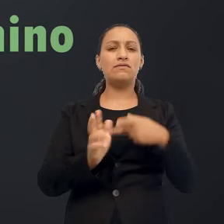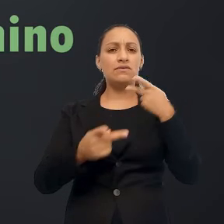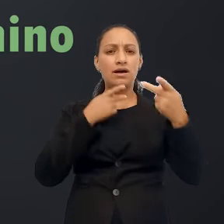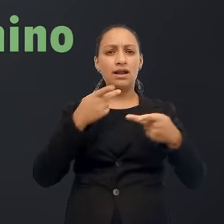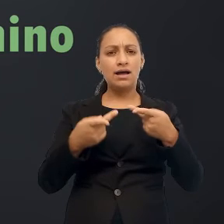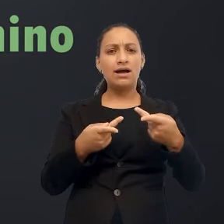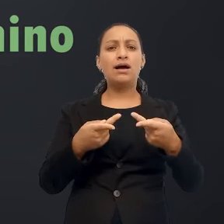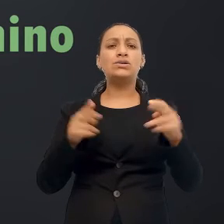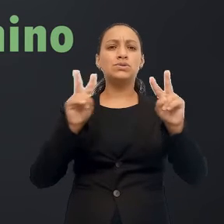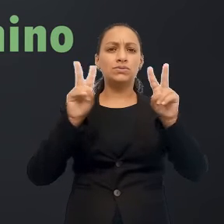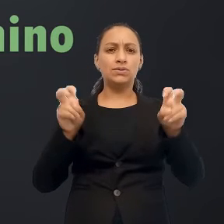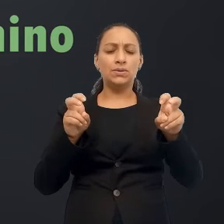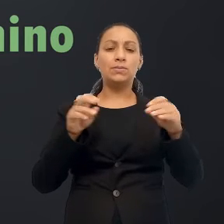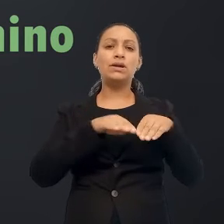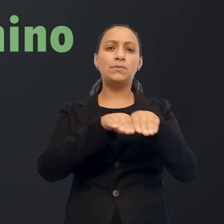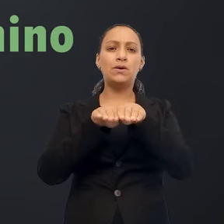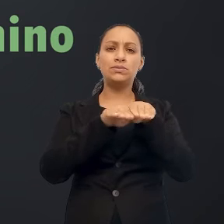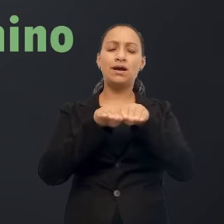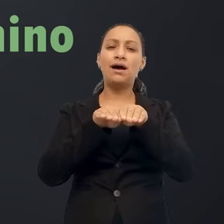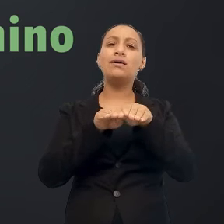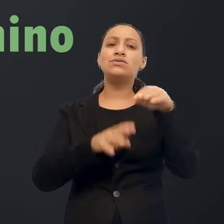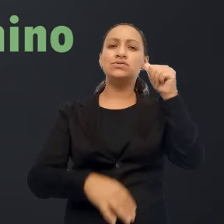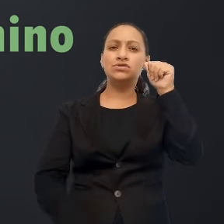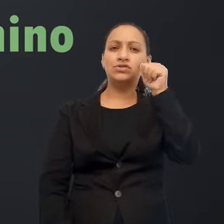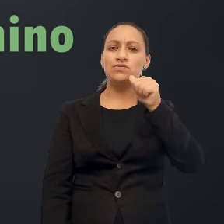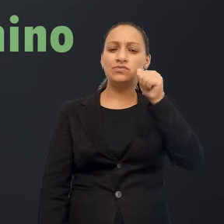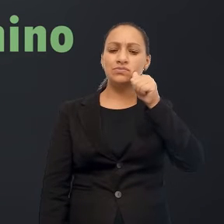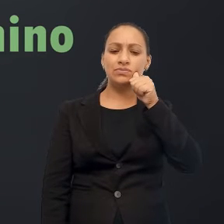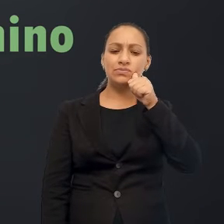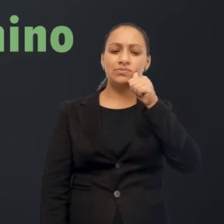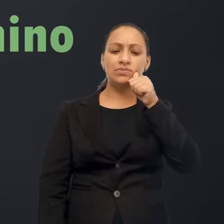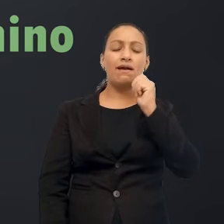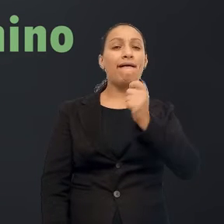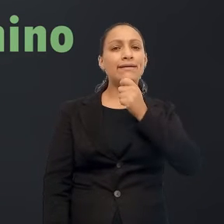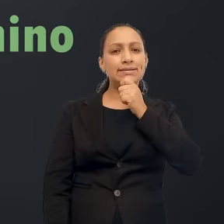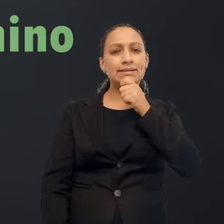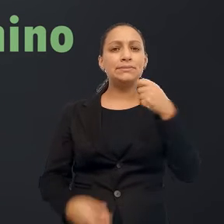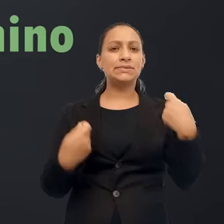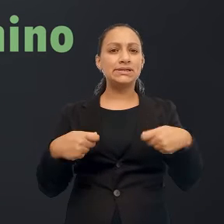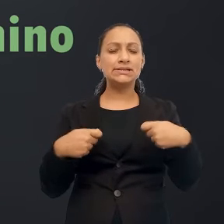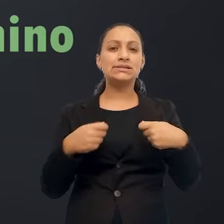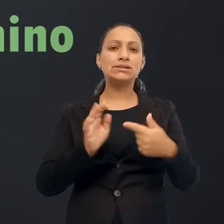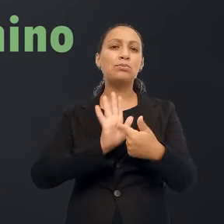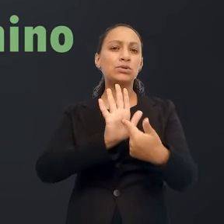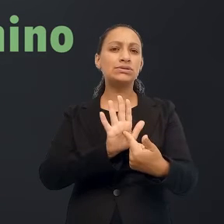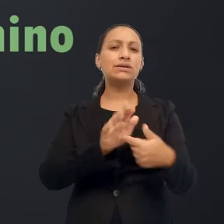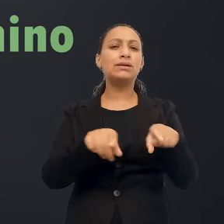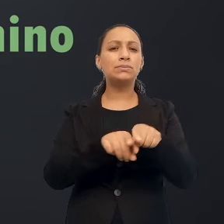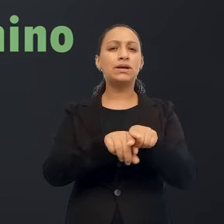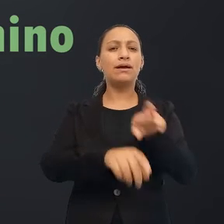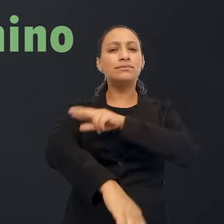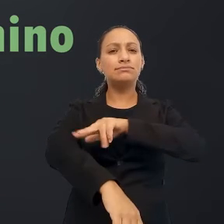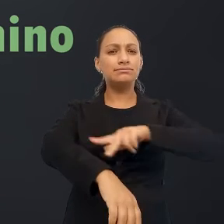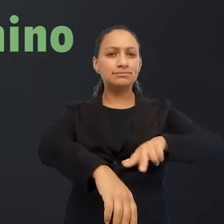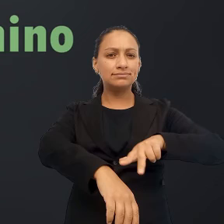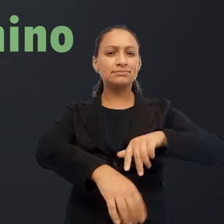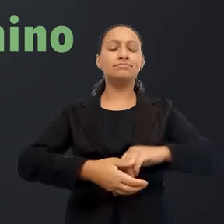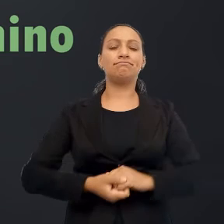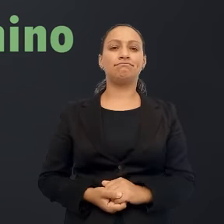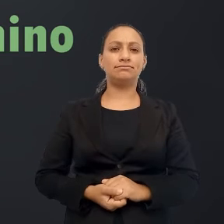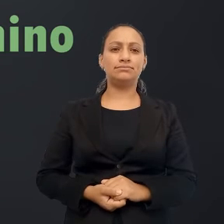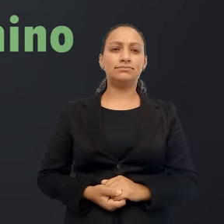sobre a igualdade feminina, ainda a gente tem que destacar essa questão racial, que é